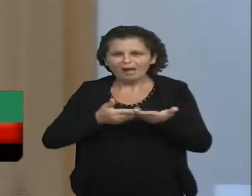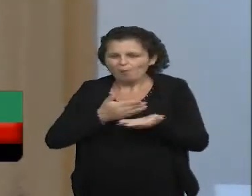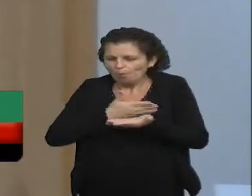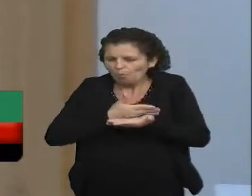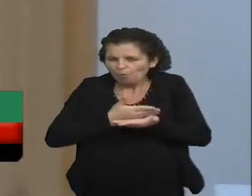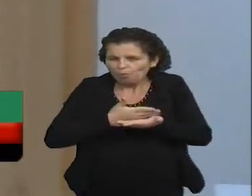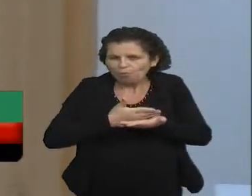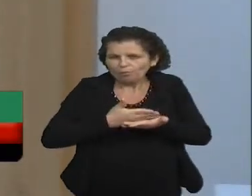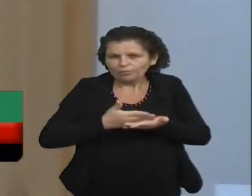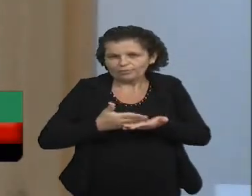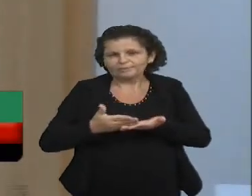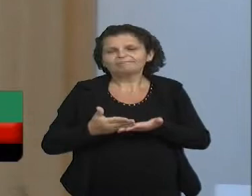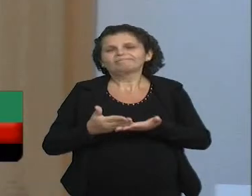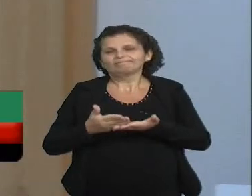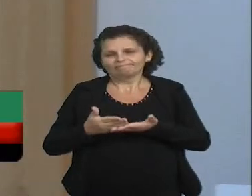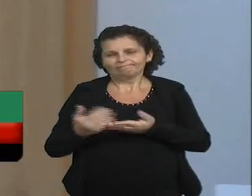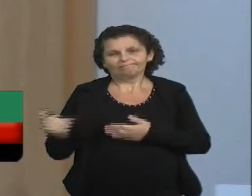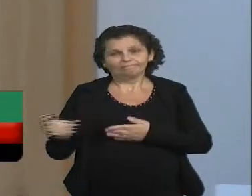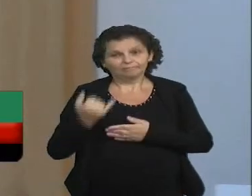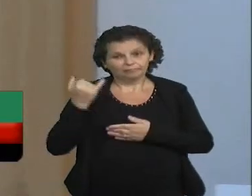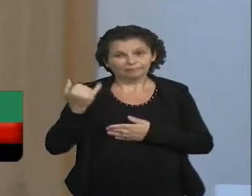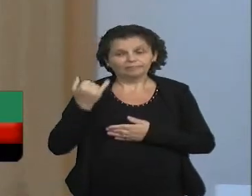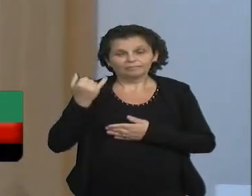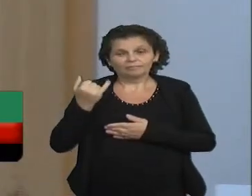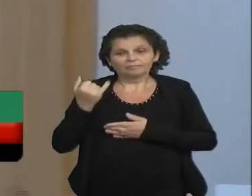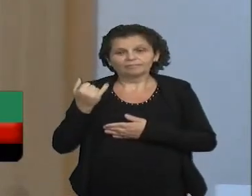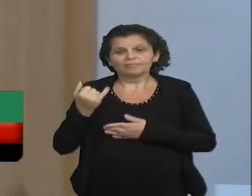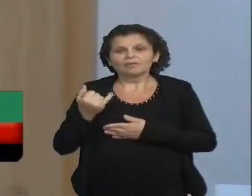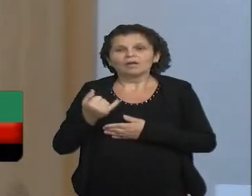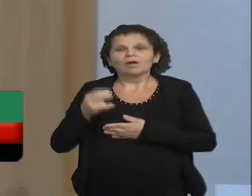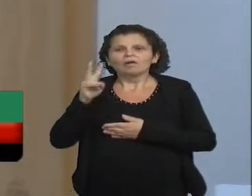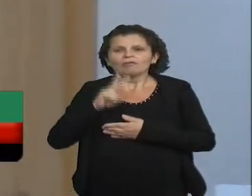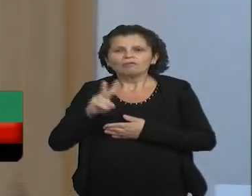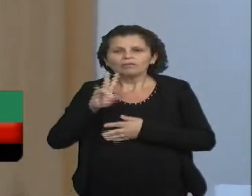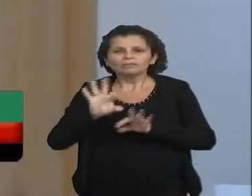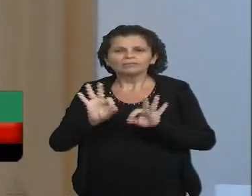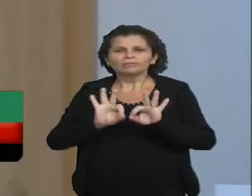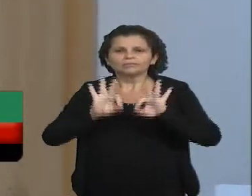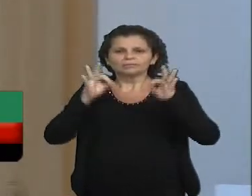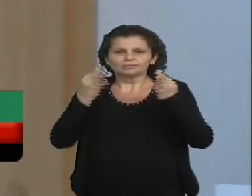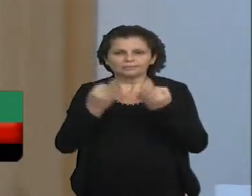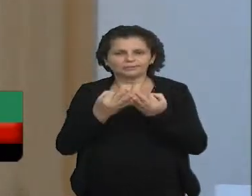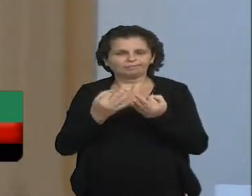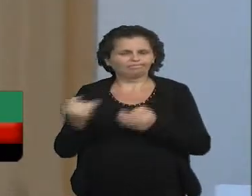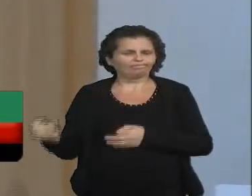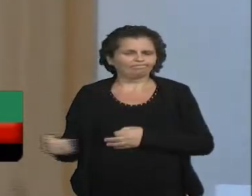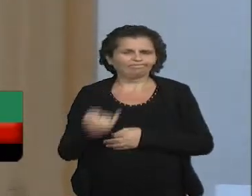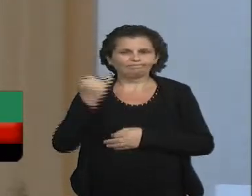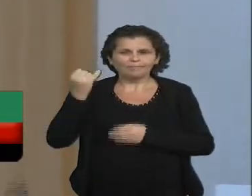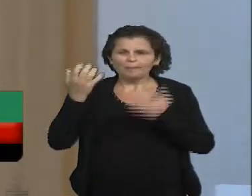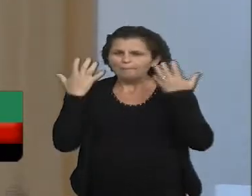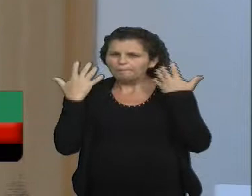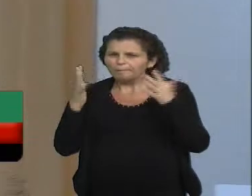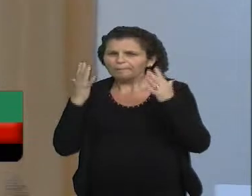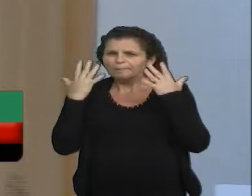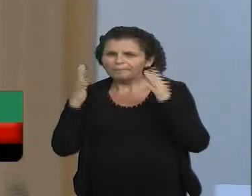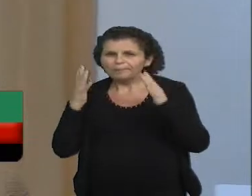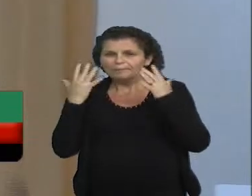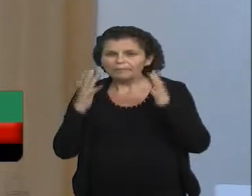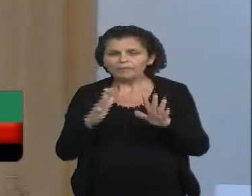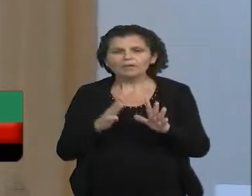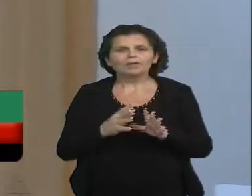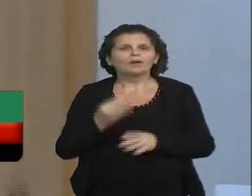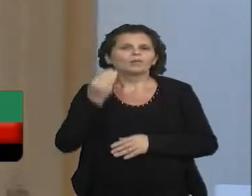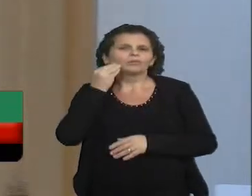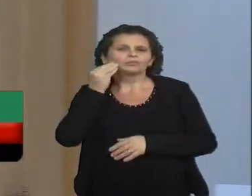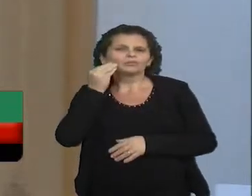as nossas origens, né? O quanto isso é importante, o valor da família. Parabéns, parabéns mesmo. E que